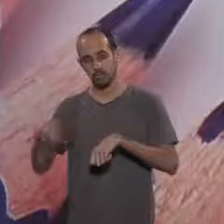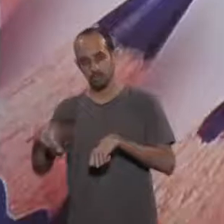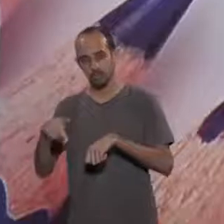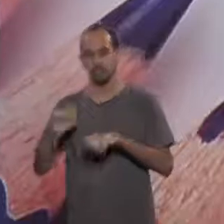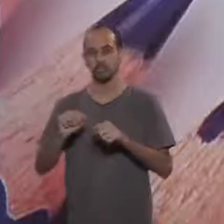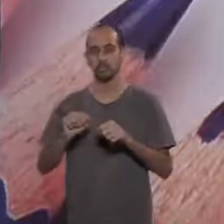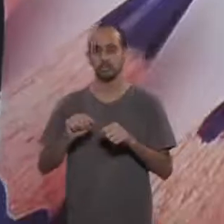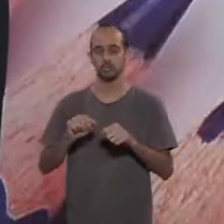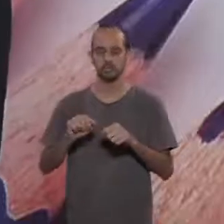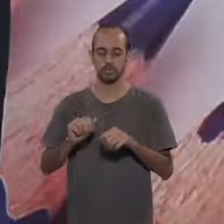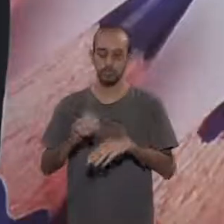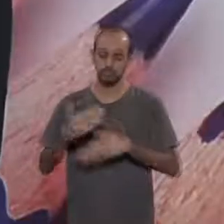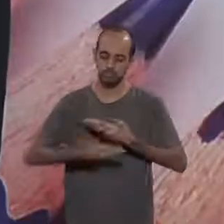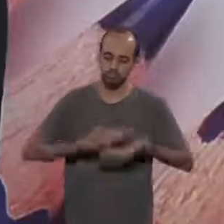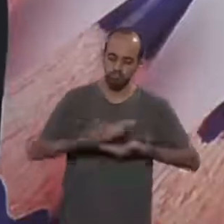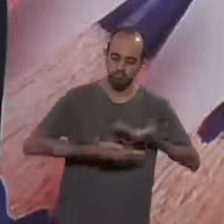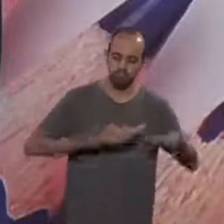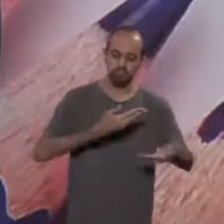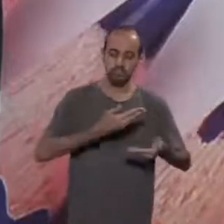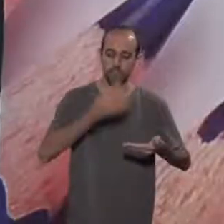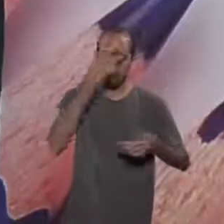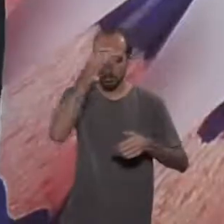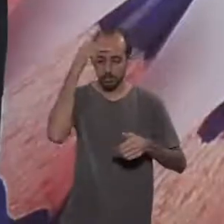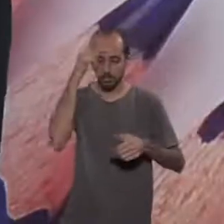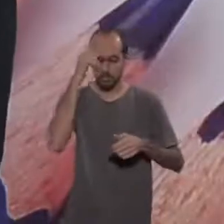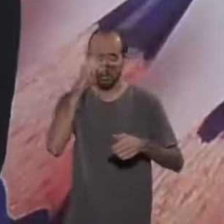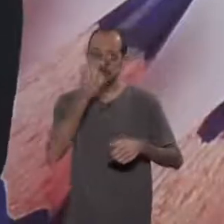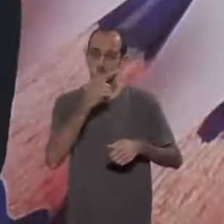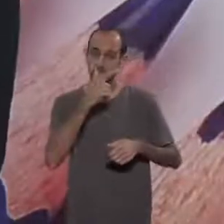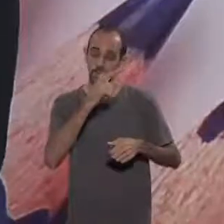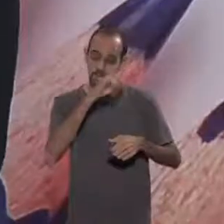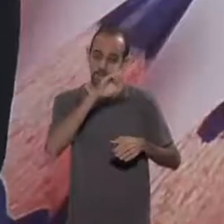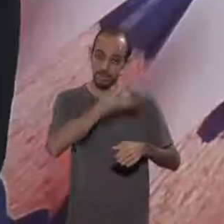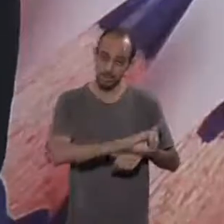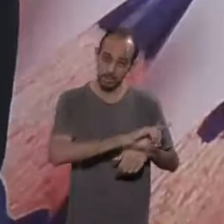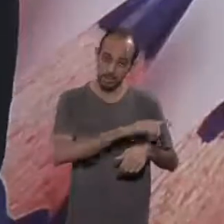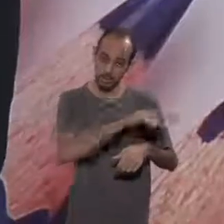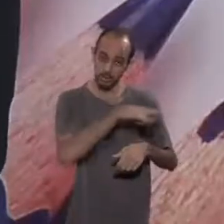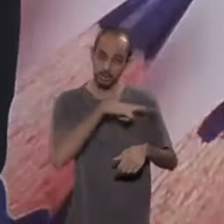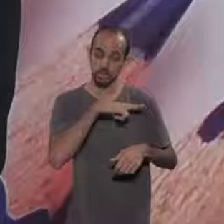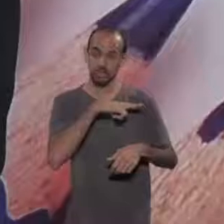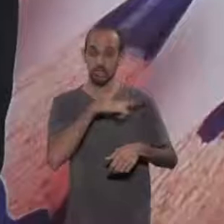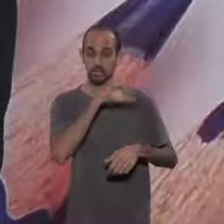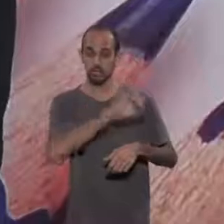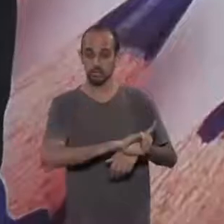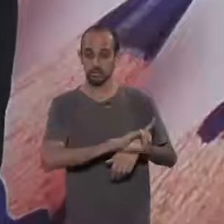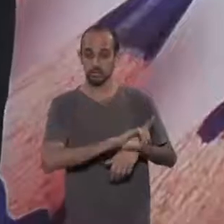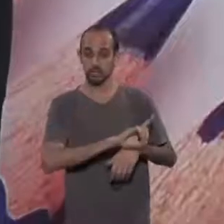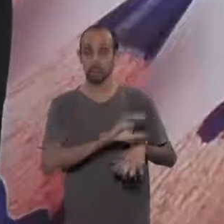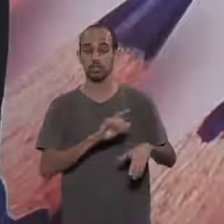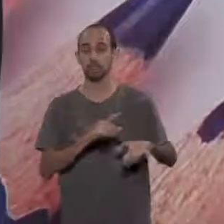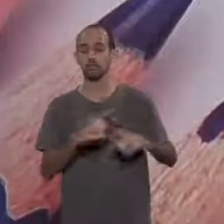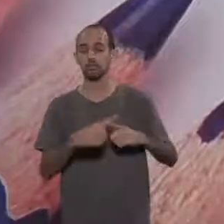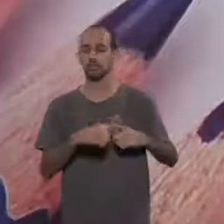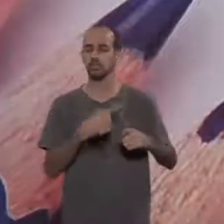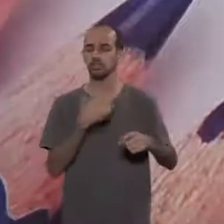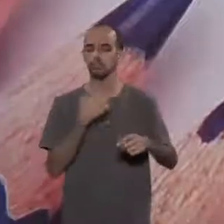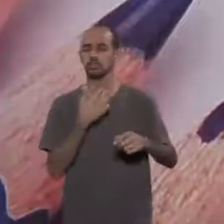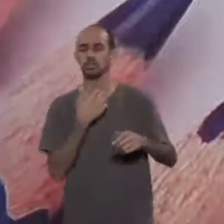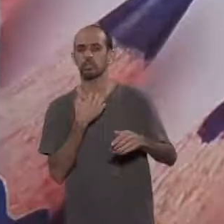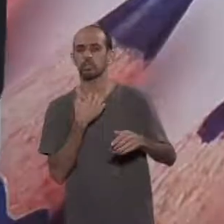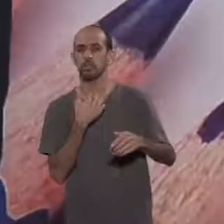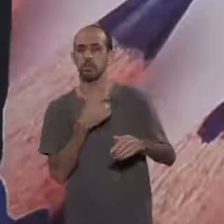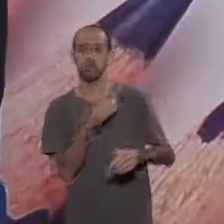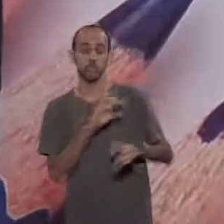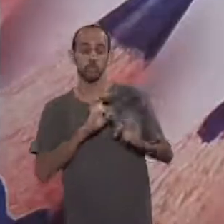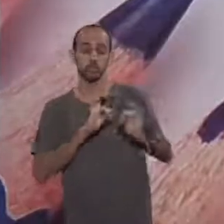para lidar com os alunos com deficiência. Por quê? Porque, que a gente já falou em vários programas aqui, a gente também não pode rotular